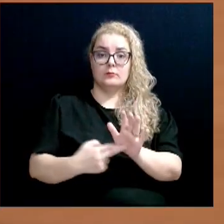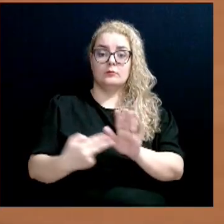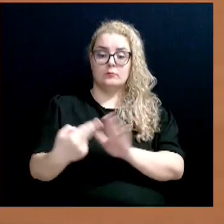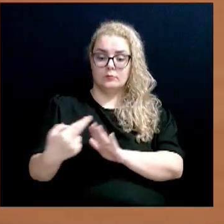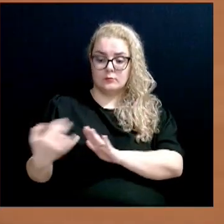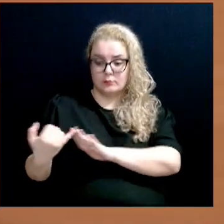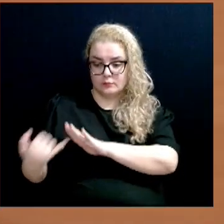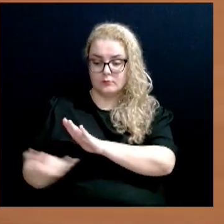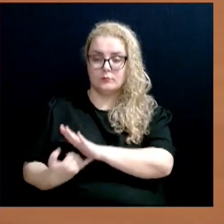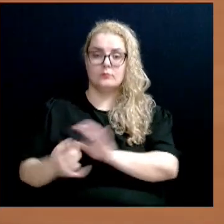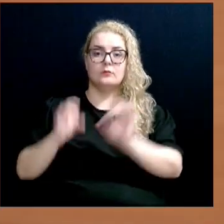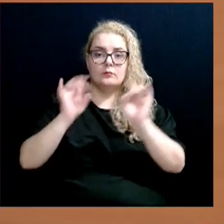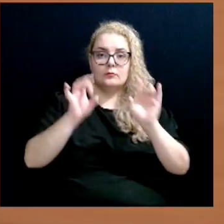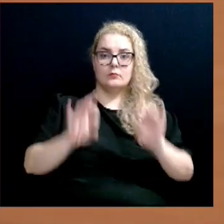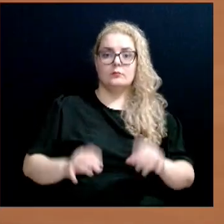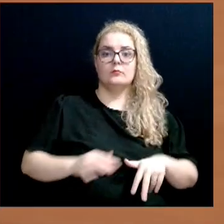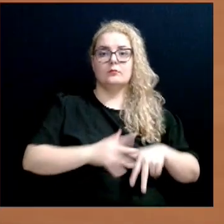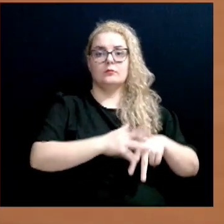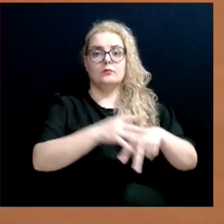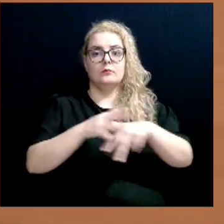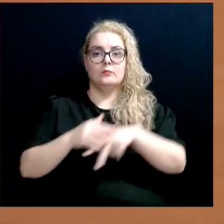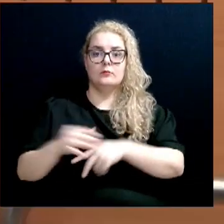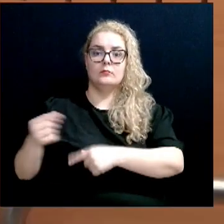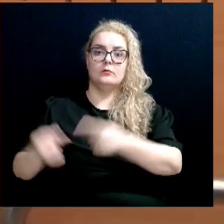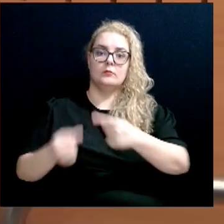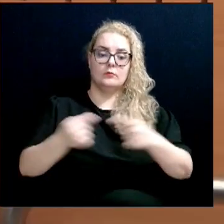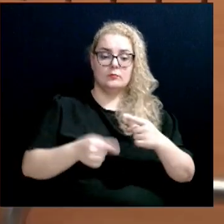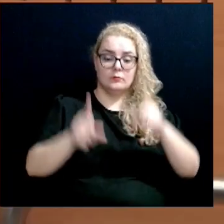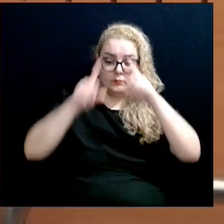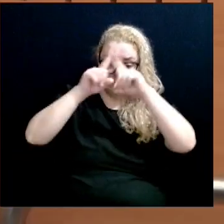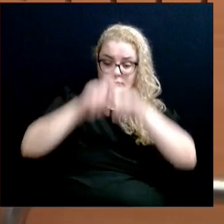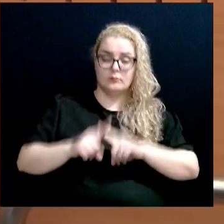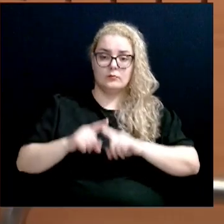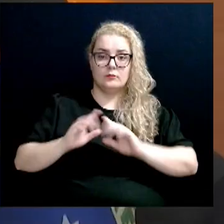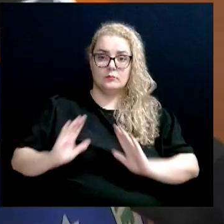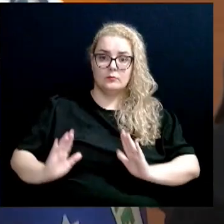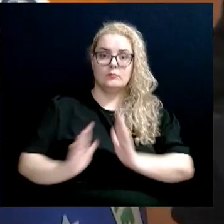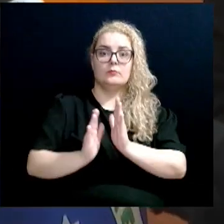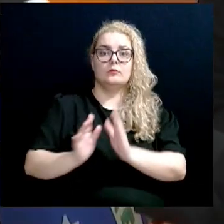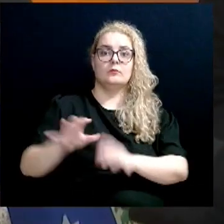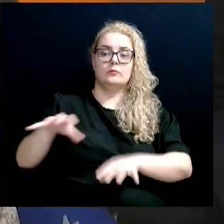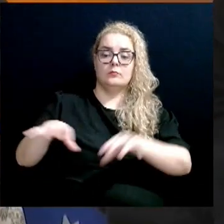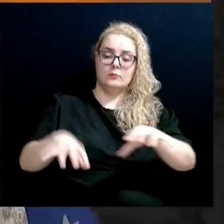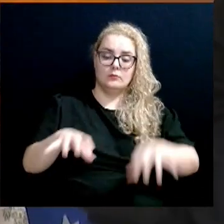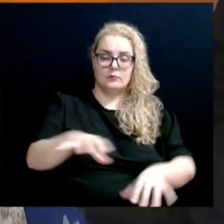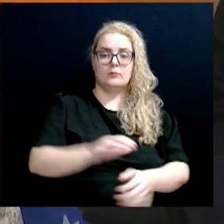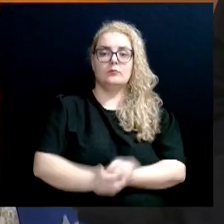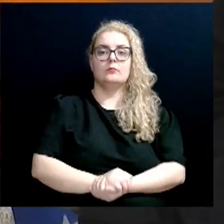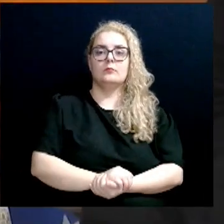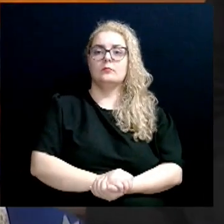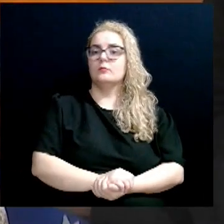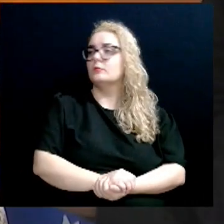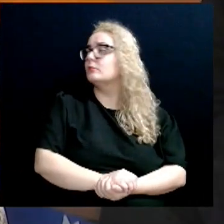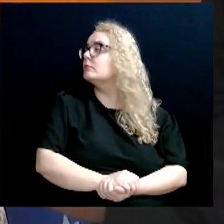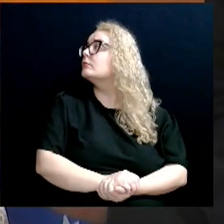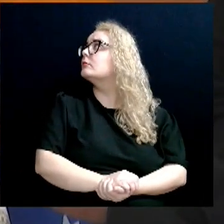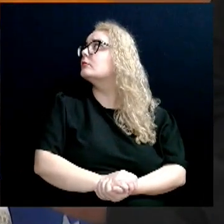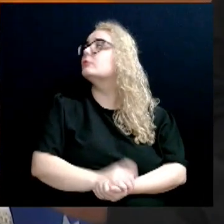e pacientes para discutir os desafios enfrentados por essas organizações. A gente conseguiu perceber que hoje